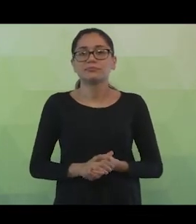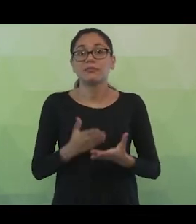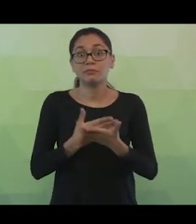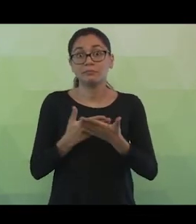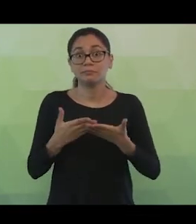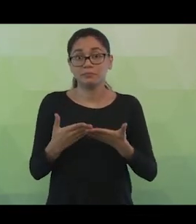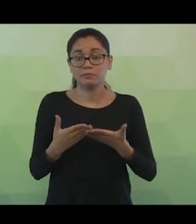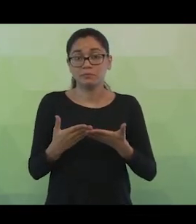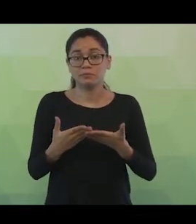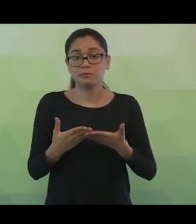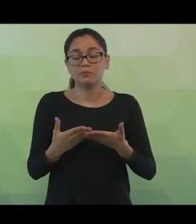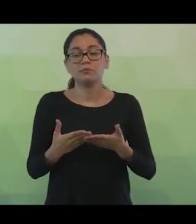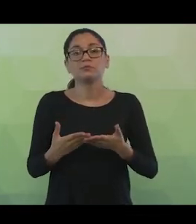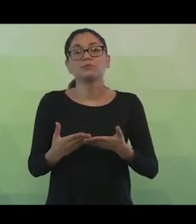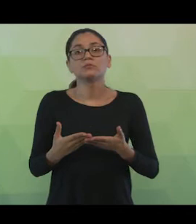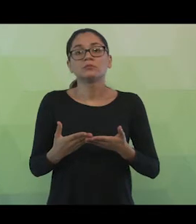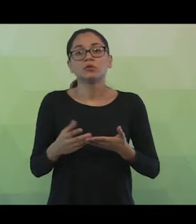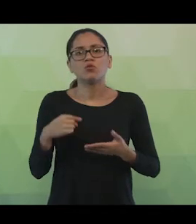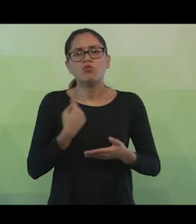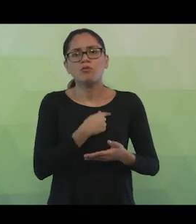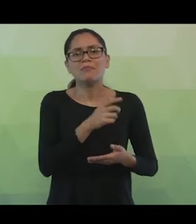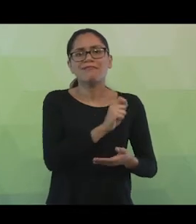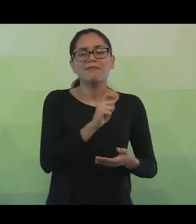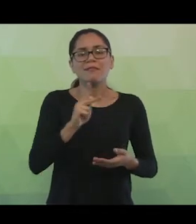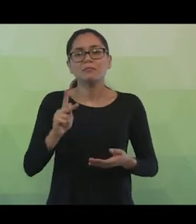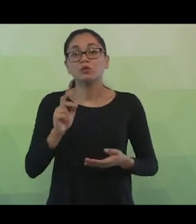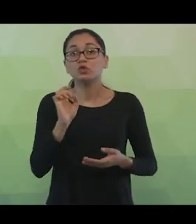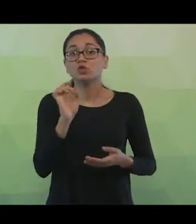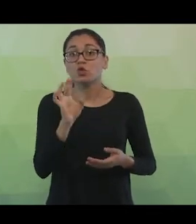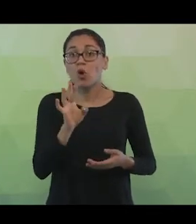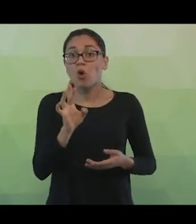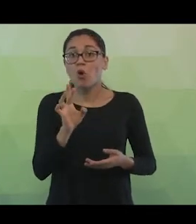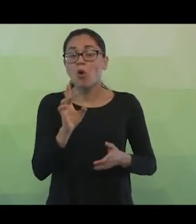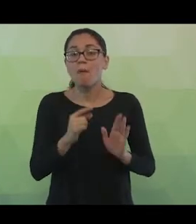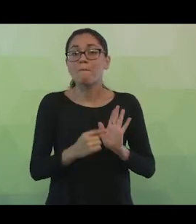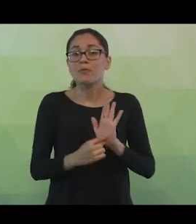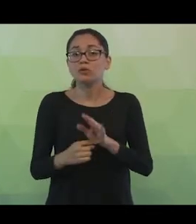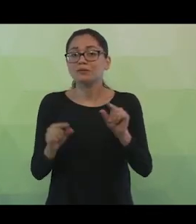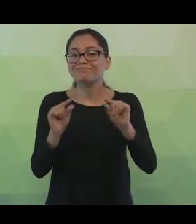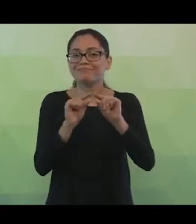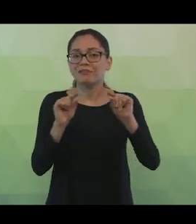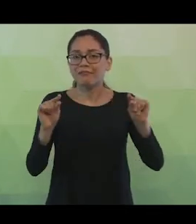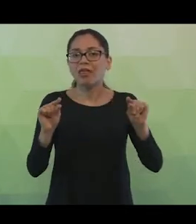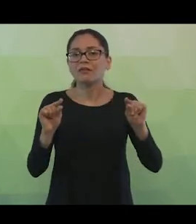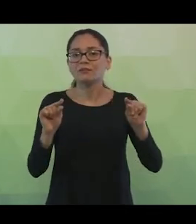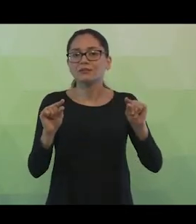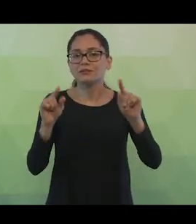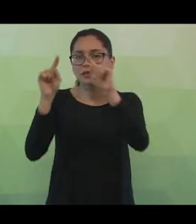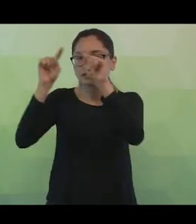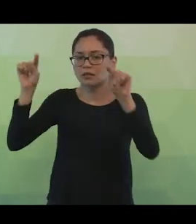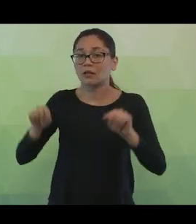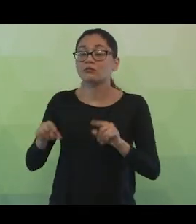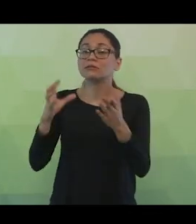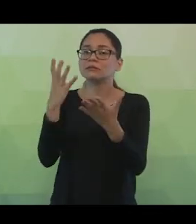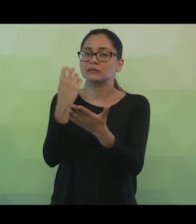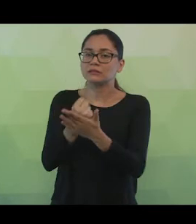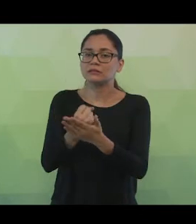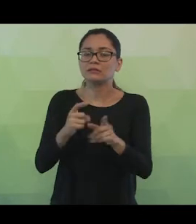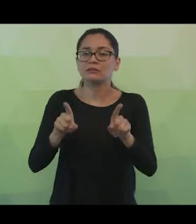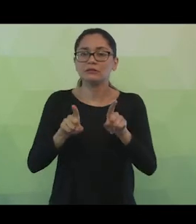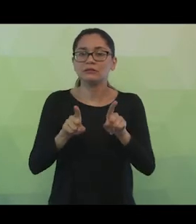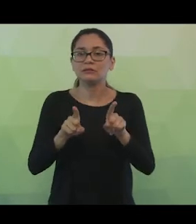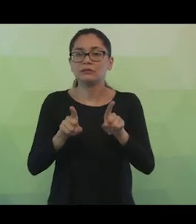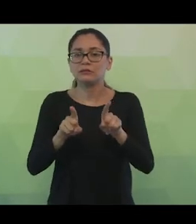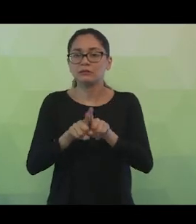começarmos, o nosso programa apenas irá mostrar essa mensagem na tela. Sendo assim, vamos salvar e